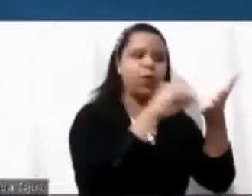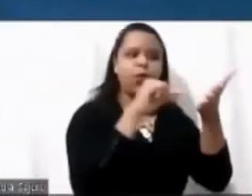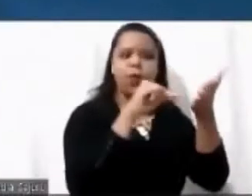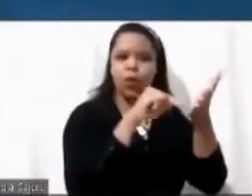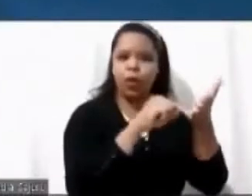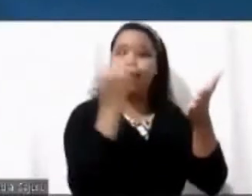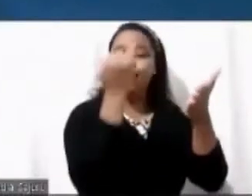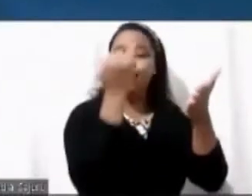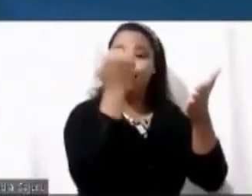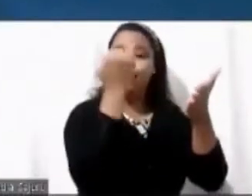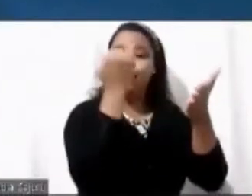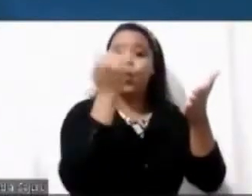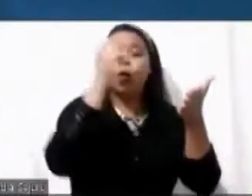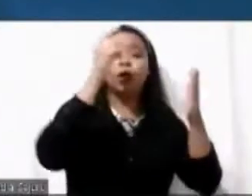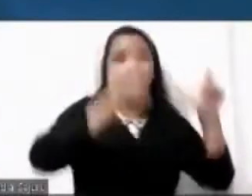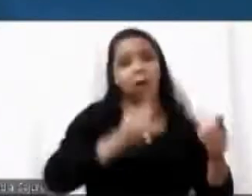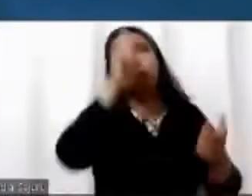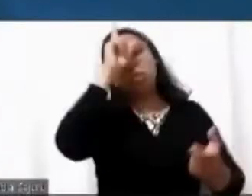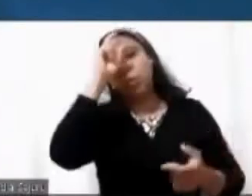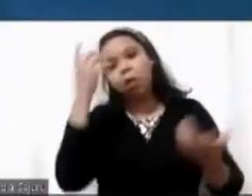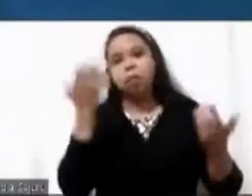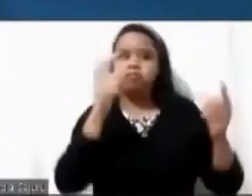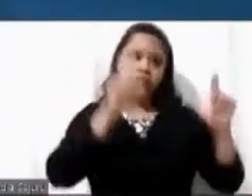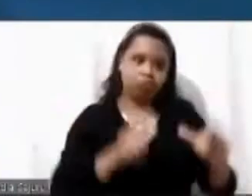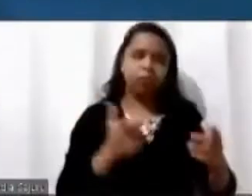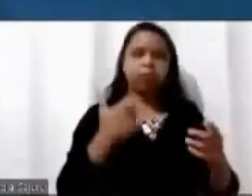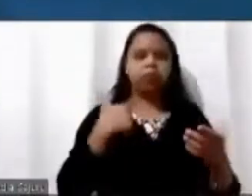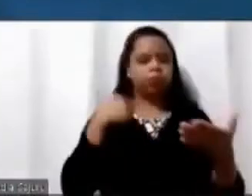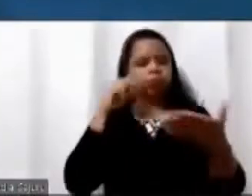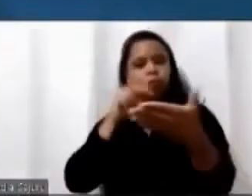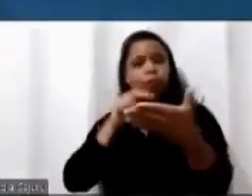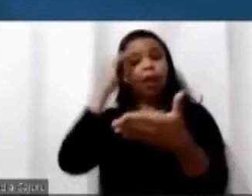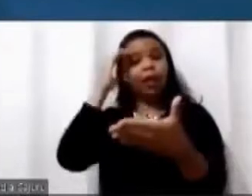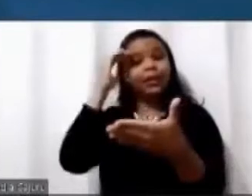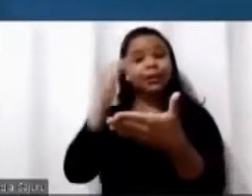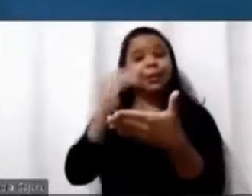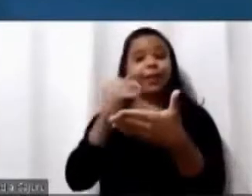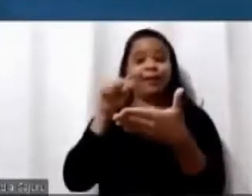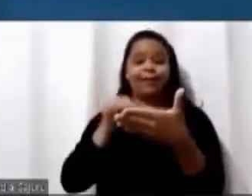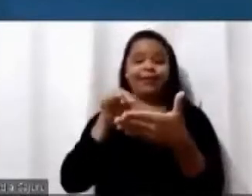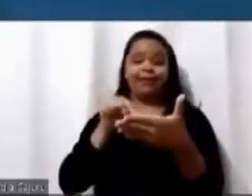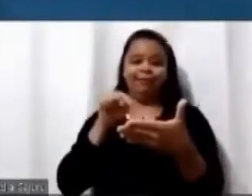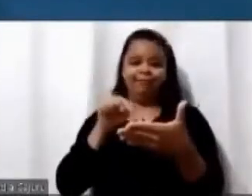ainda à instituição de saúde e ao médico. Né? Lembrando justamente daquele